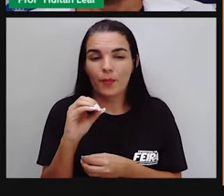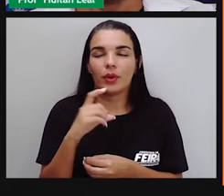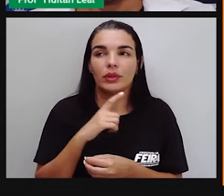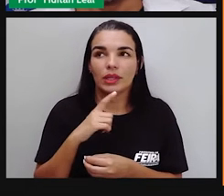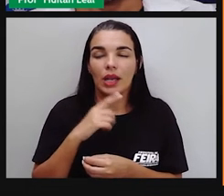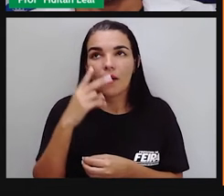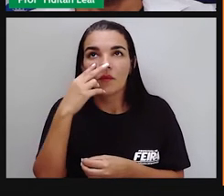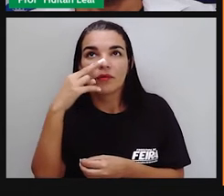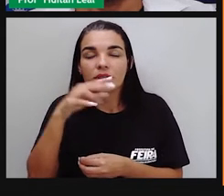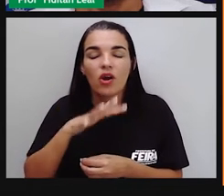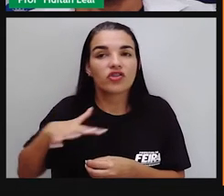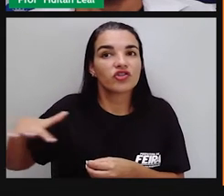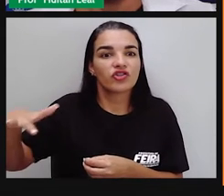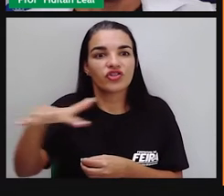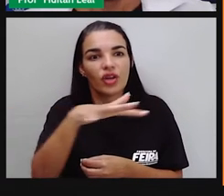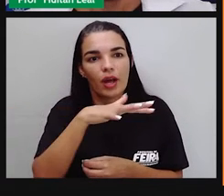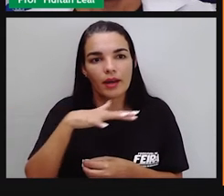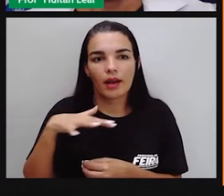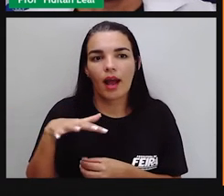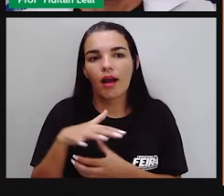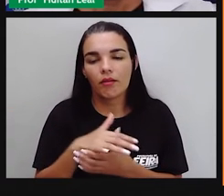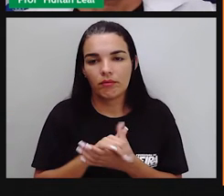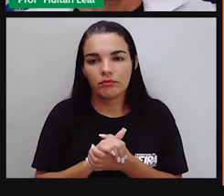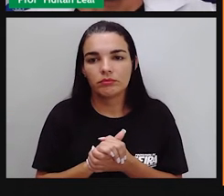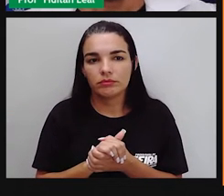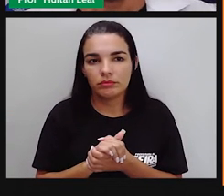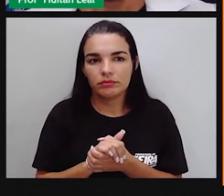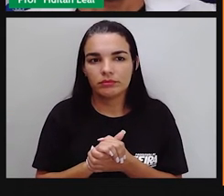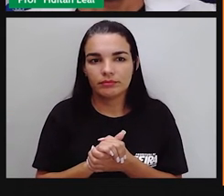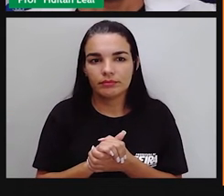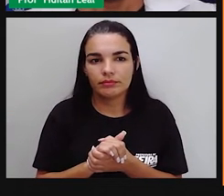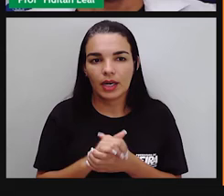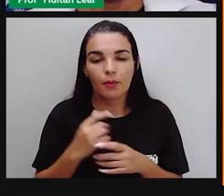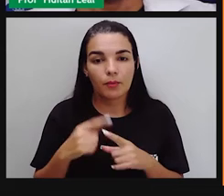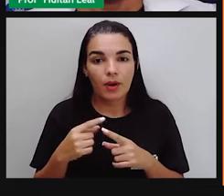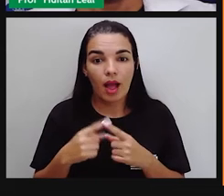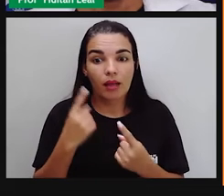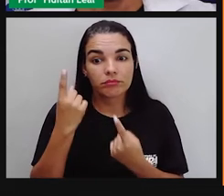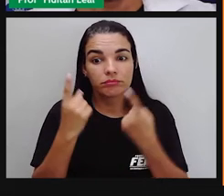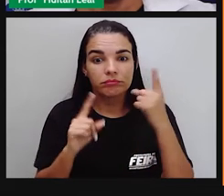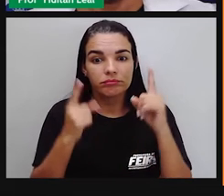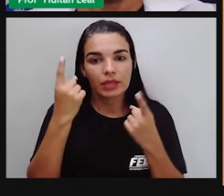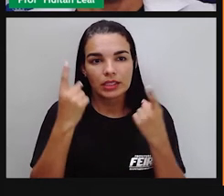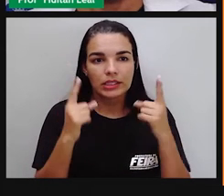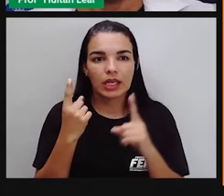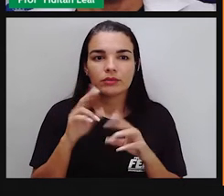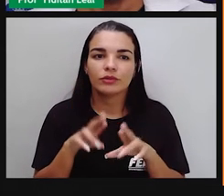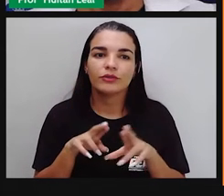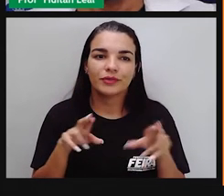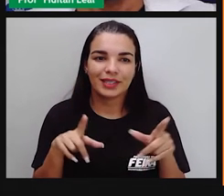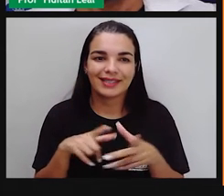dá uma visão geral da ideia que esse tipo de metonímia quer expressar.